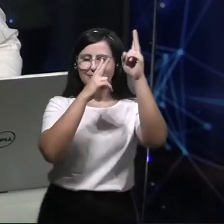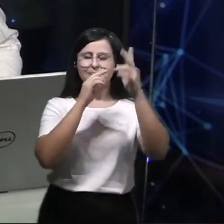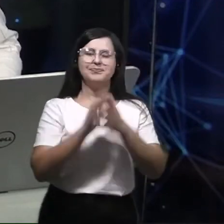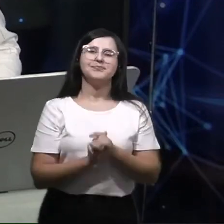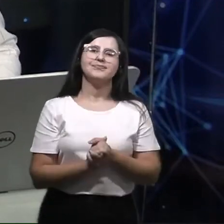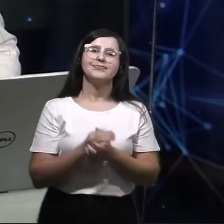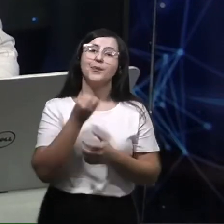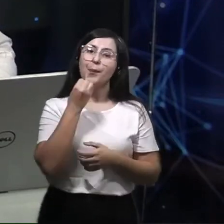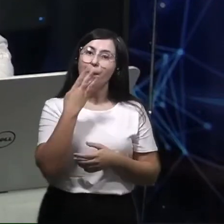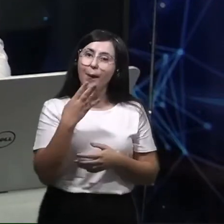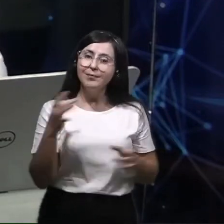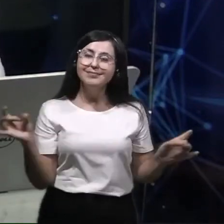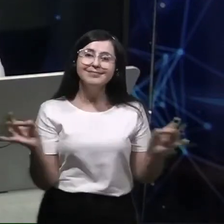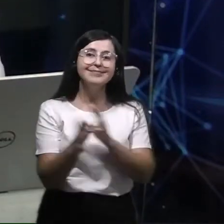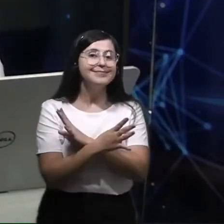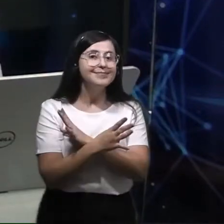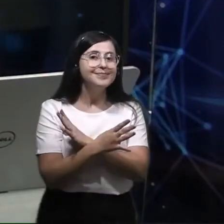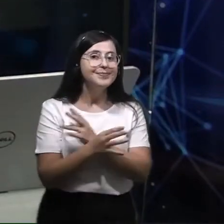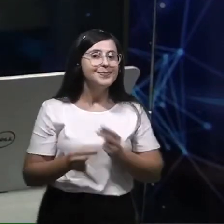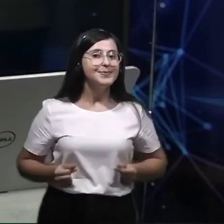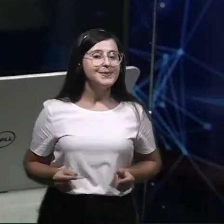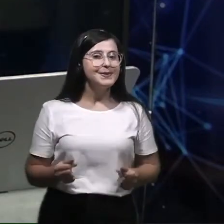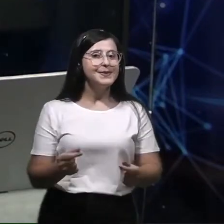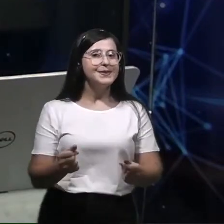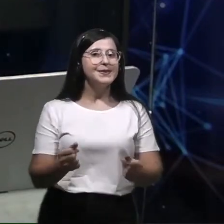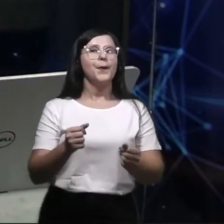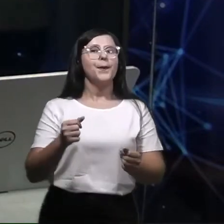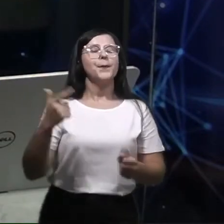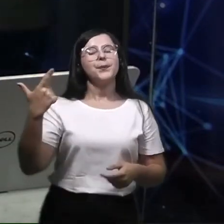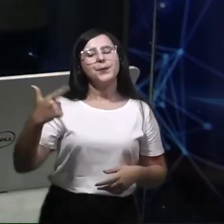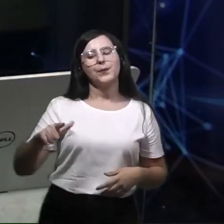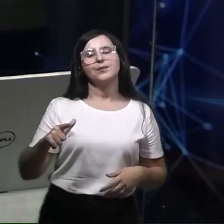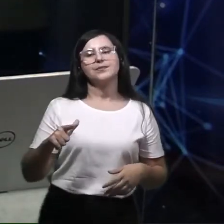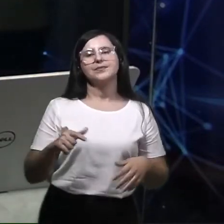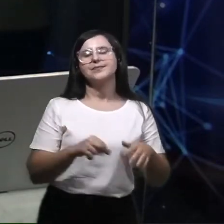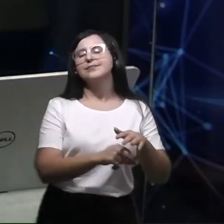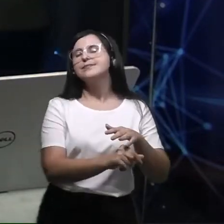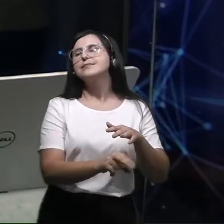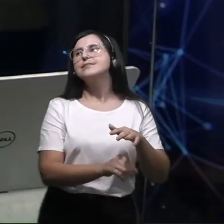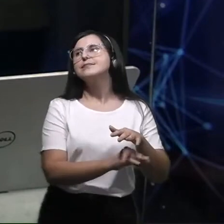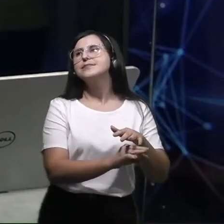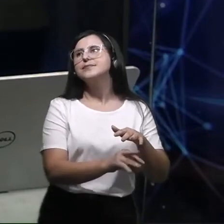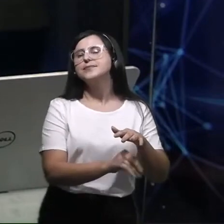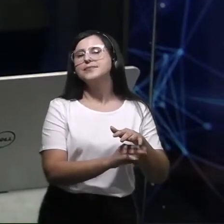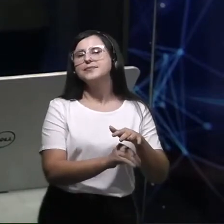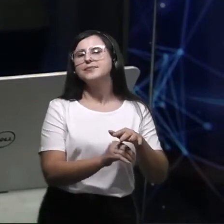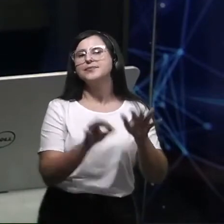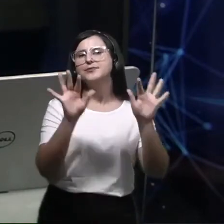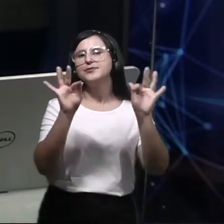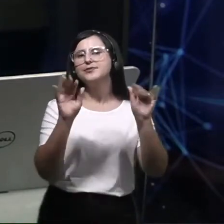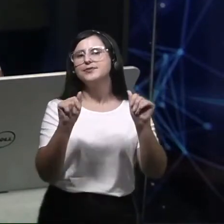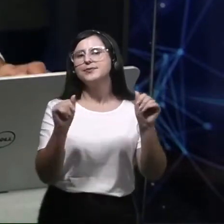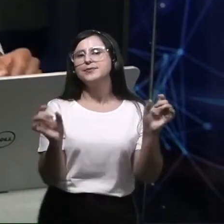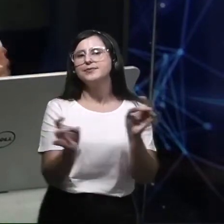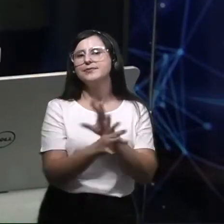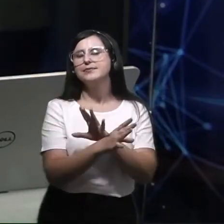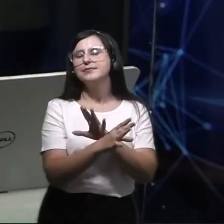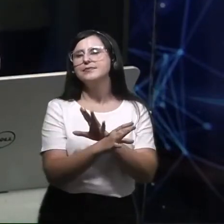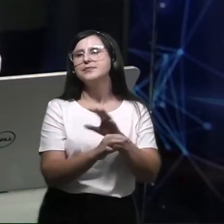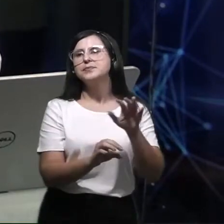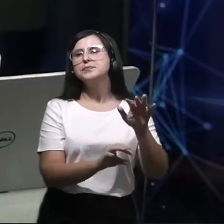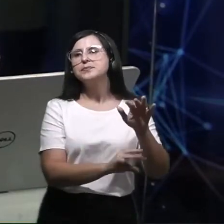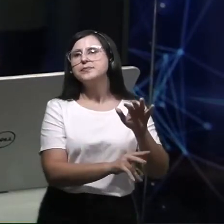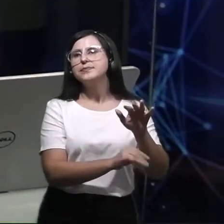Bom, tempo encerrado do candidato, vou agora fazer o sorteio do próximo candidato a fazer as suas considerações finais.